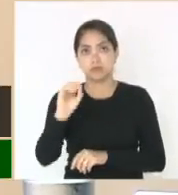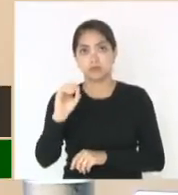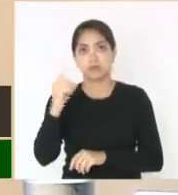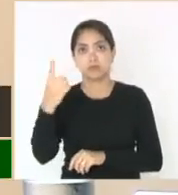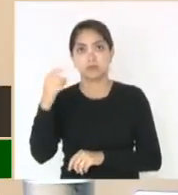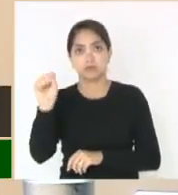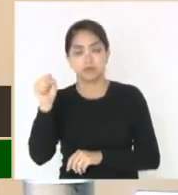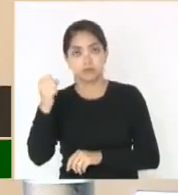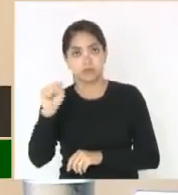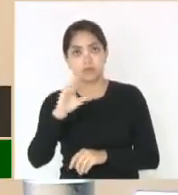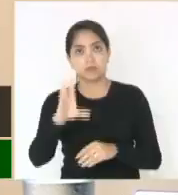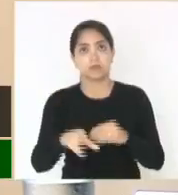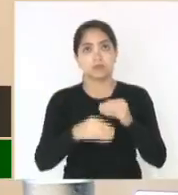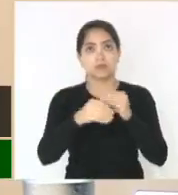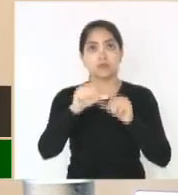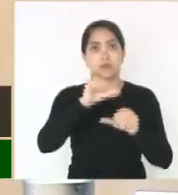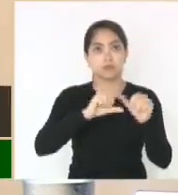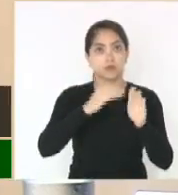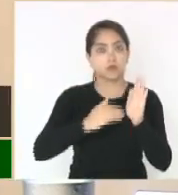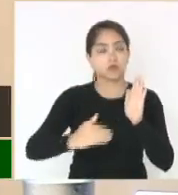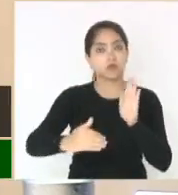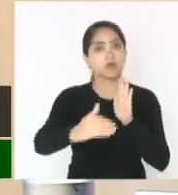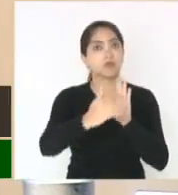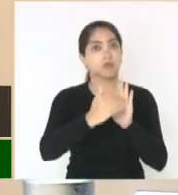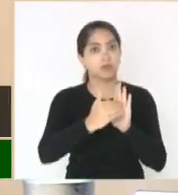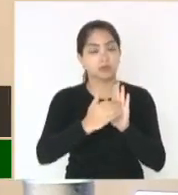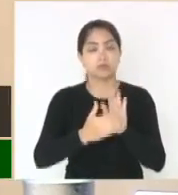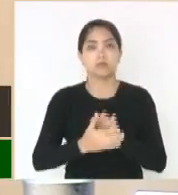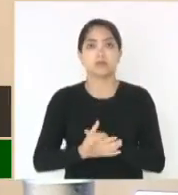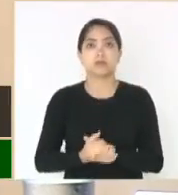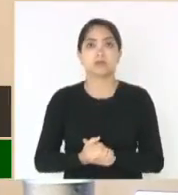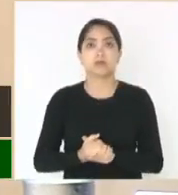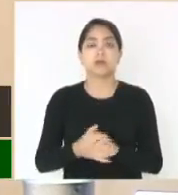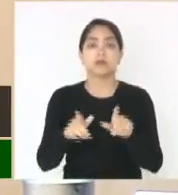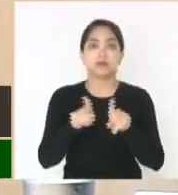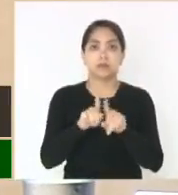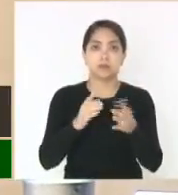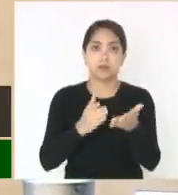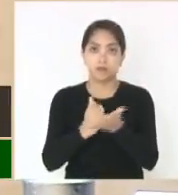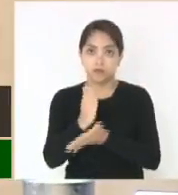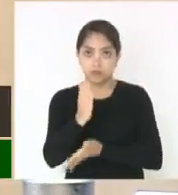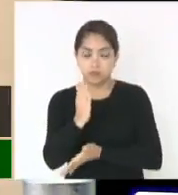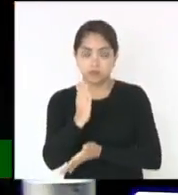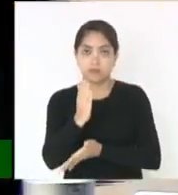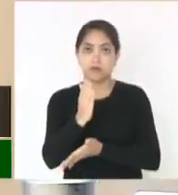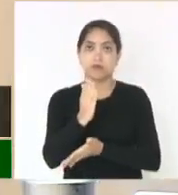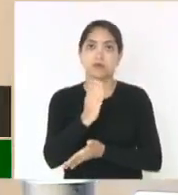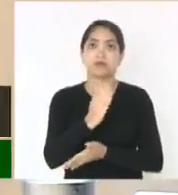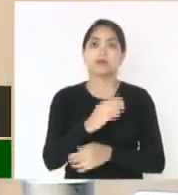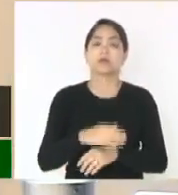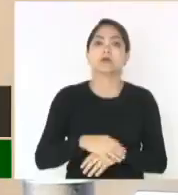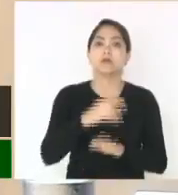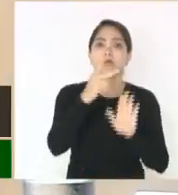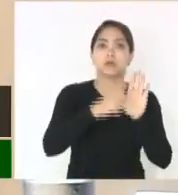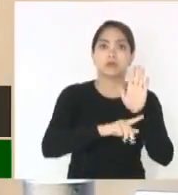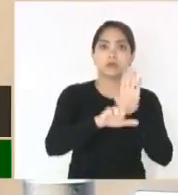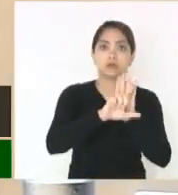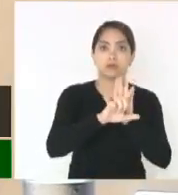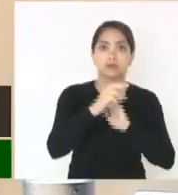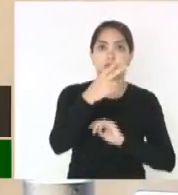260/2018, com emenda substitutiva global. Também foi aprovado, em primeiro turno, o projeto de lei de